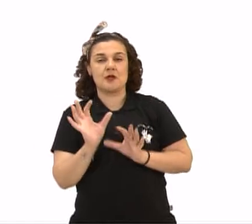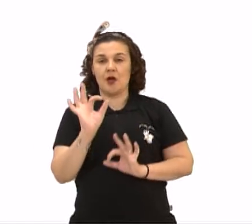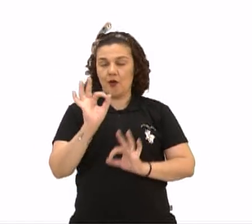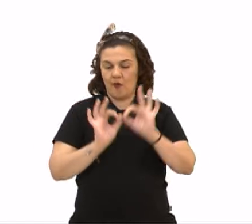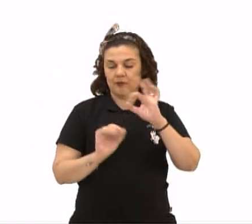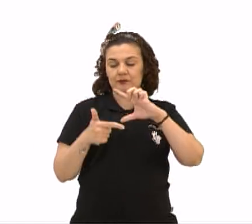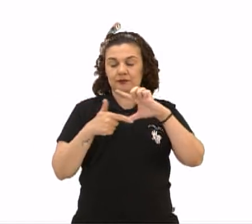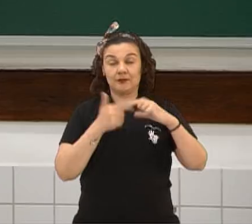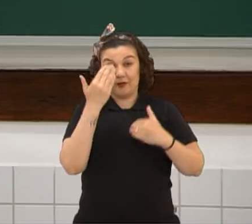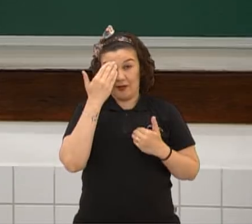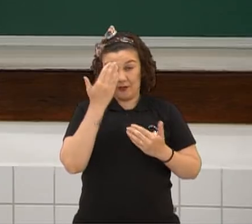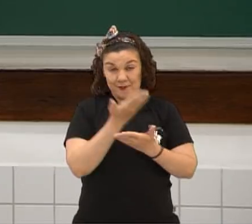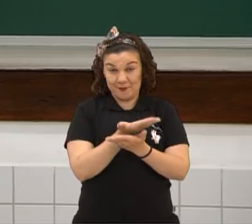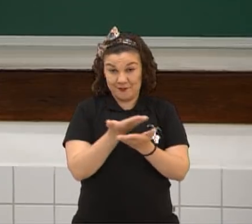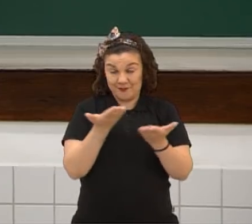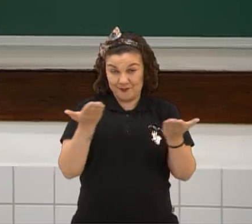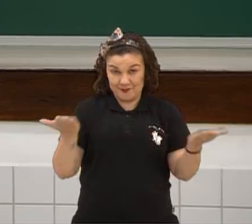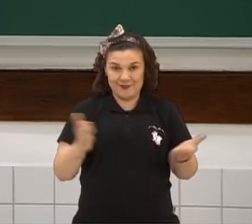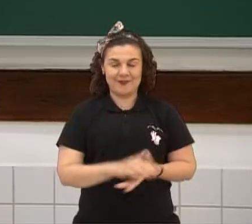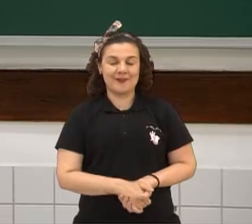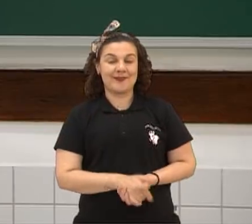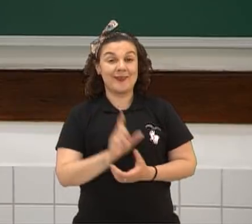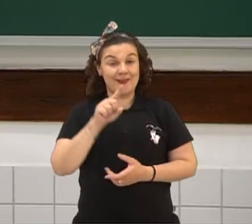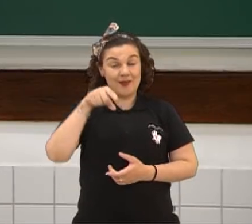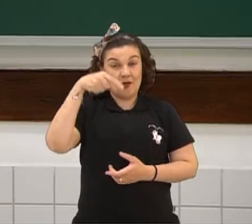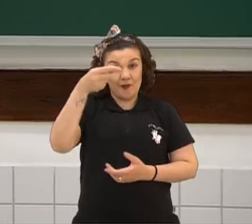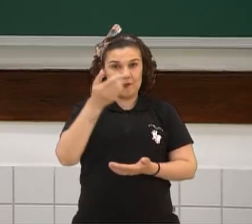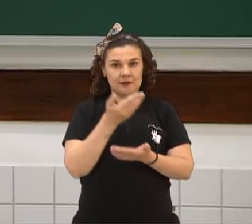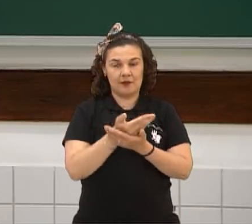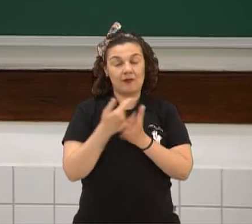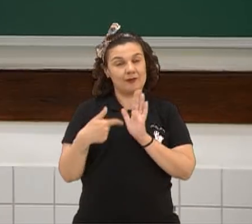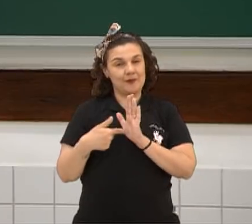esses quadrinhos. Agradeço a companhia de vocês. Na nossa próxima aula vamos estar